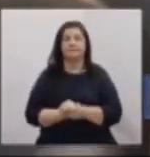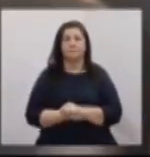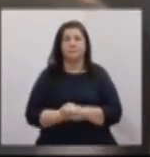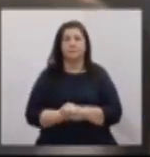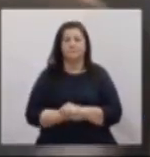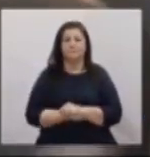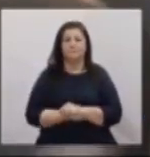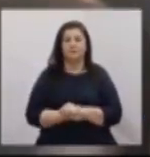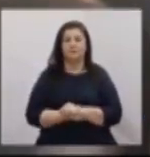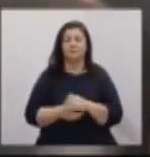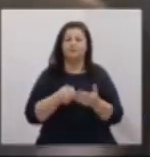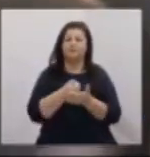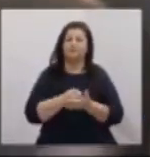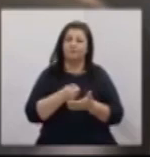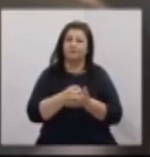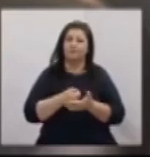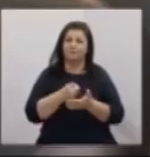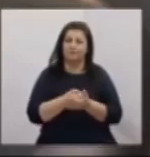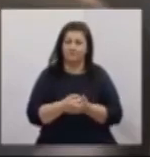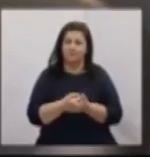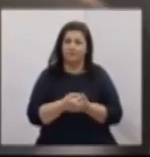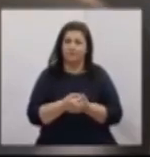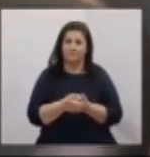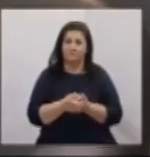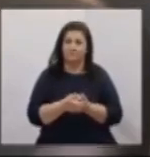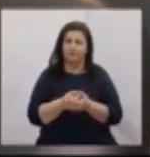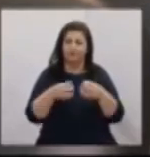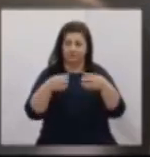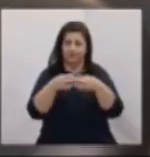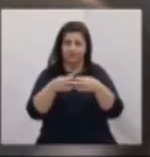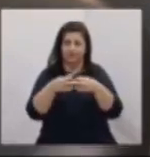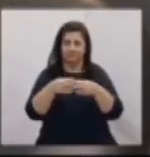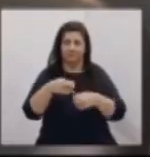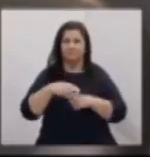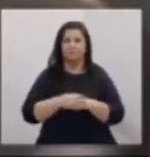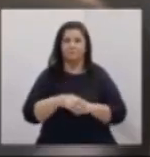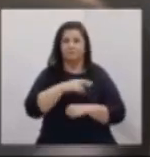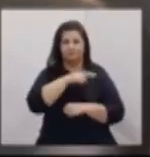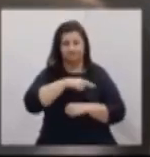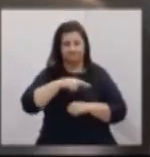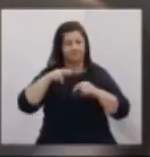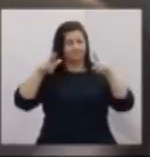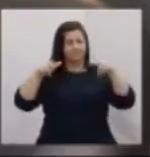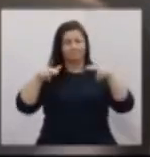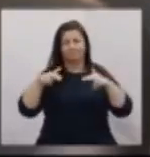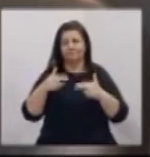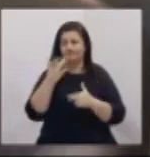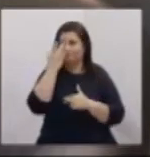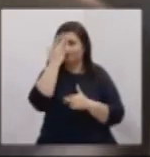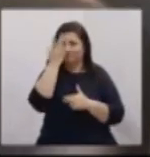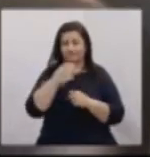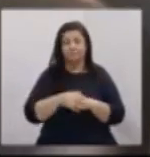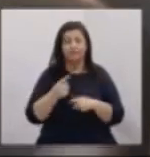E a luta nossa como religiosos na vinda comigo para o Meia Lua não foi fácil, né? Porque a gente não tinha uma